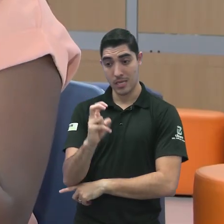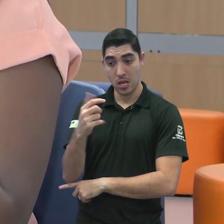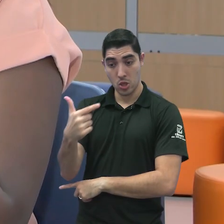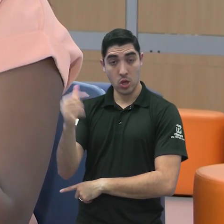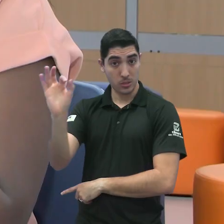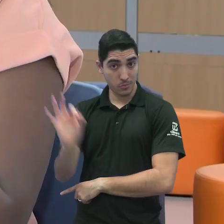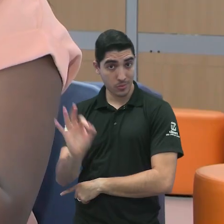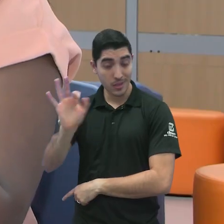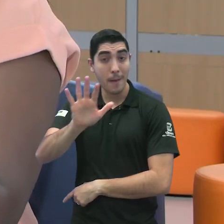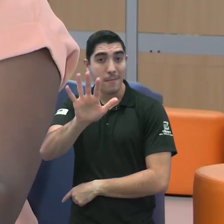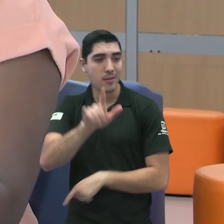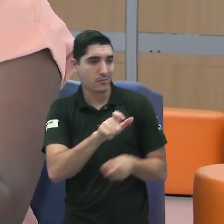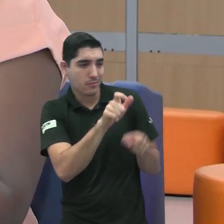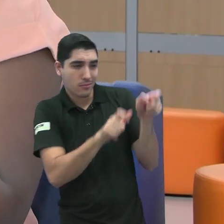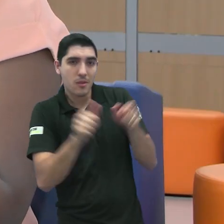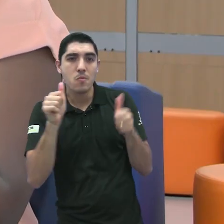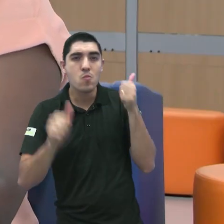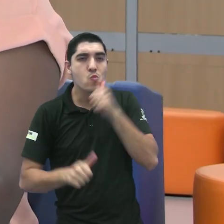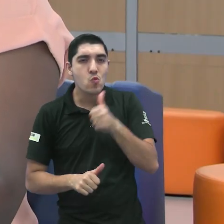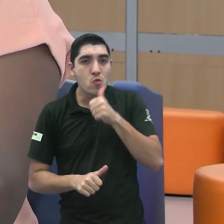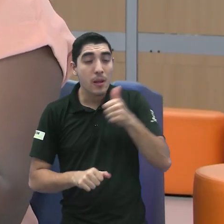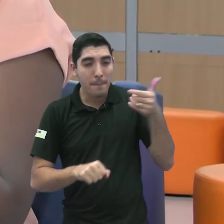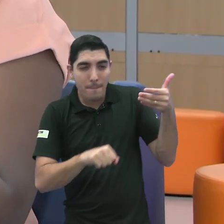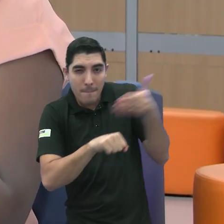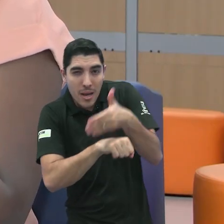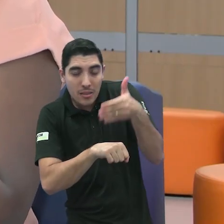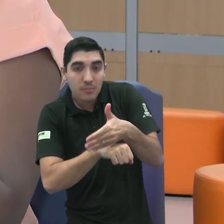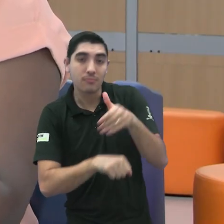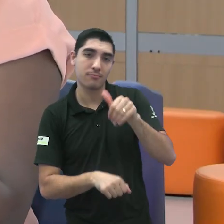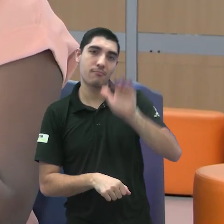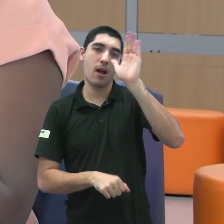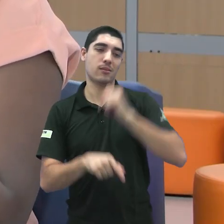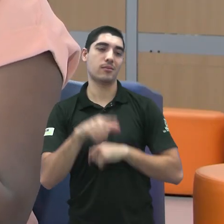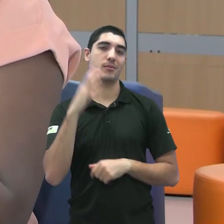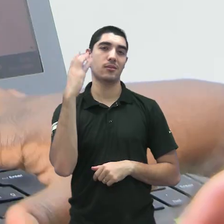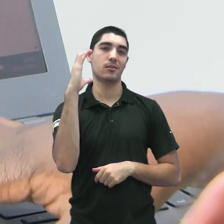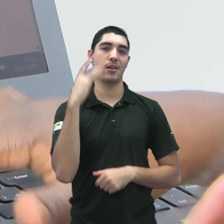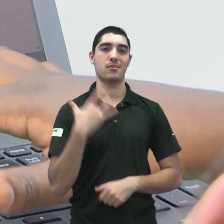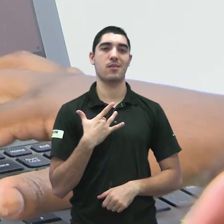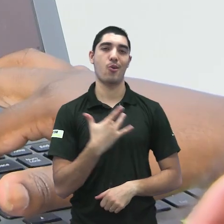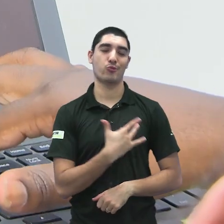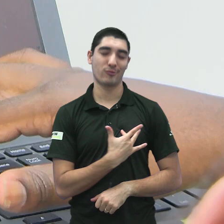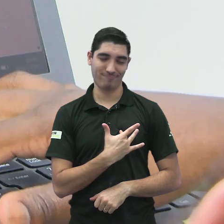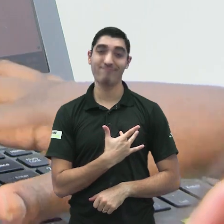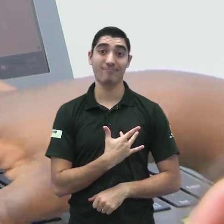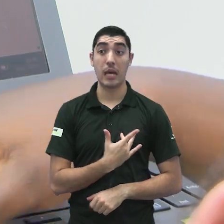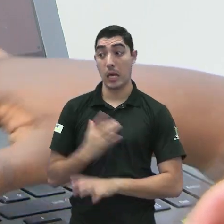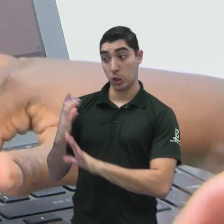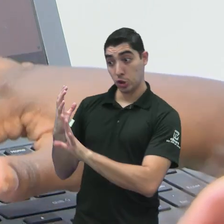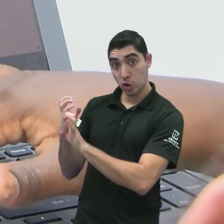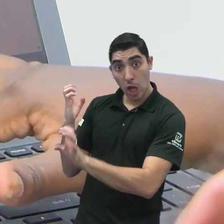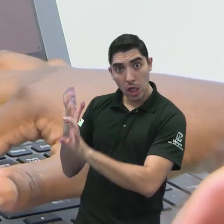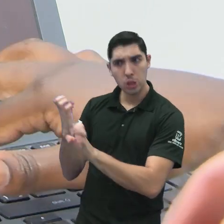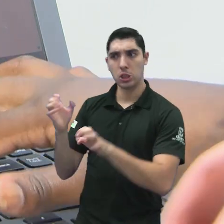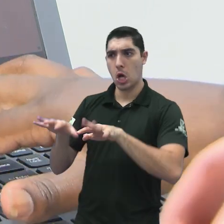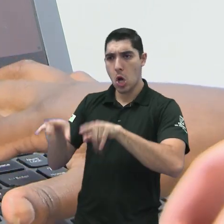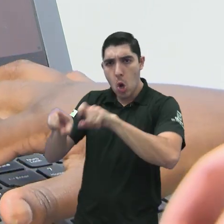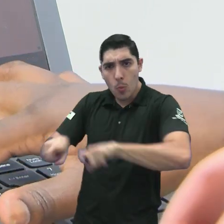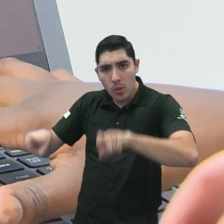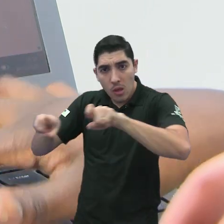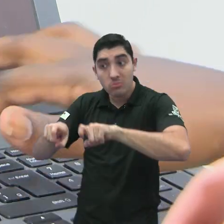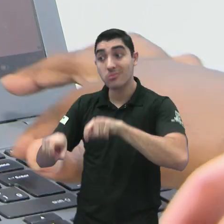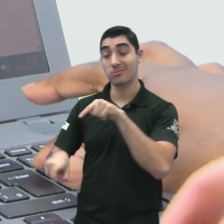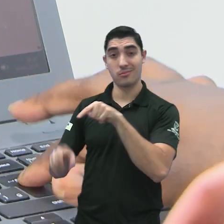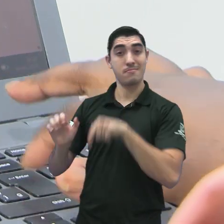a participação das mulheres está concentrada em ciências da saúde, enquanto engenharia e computação